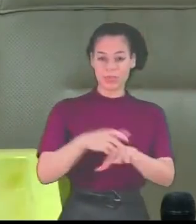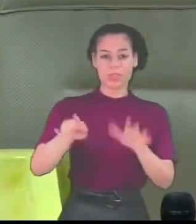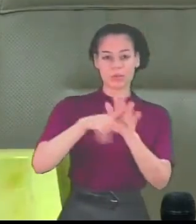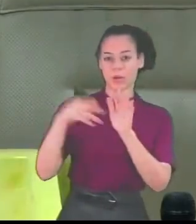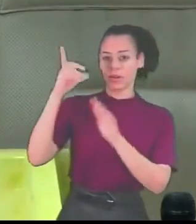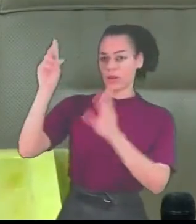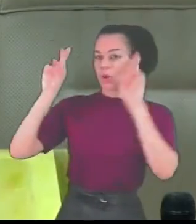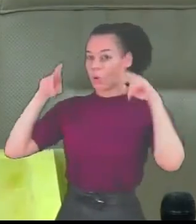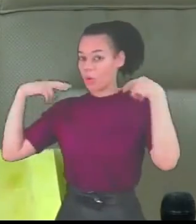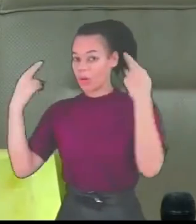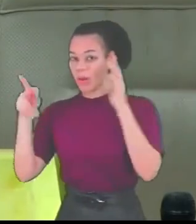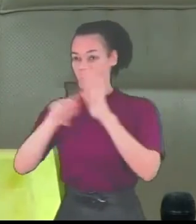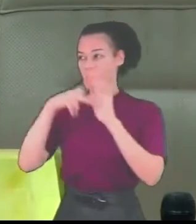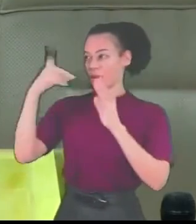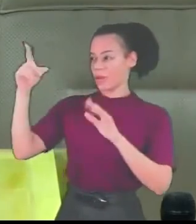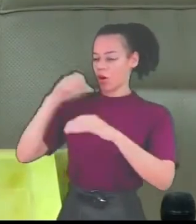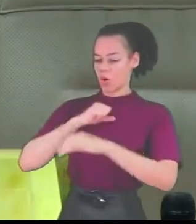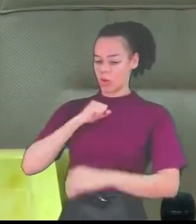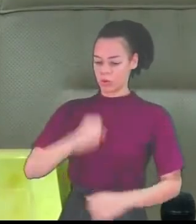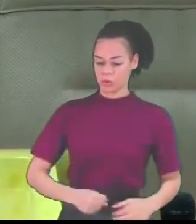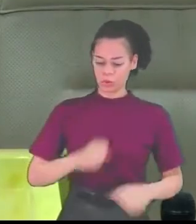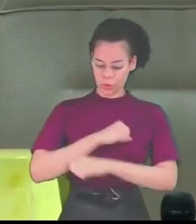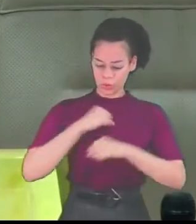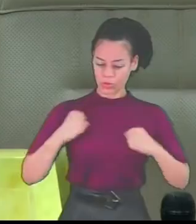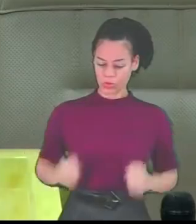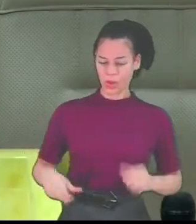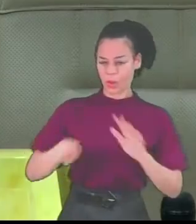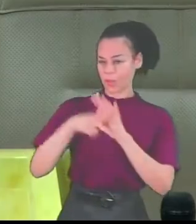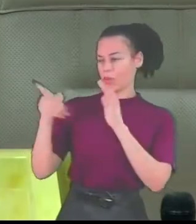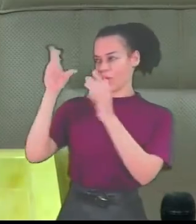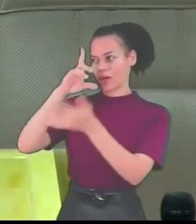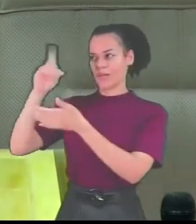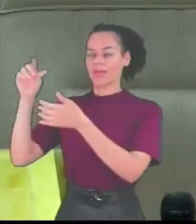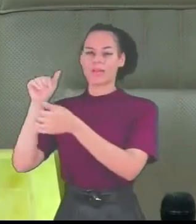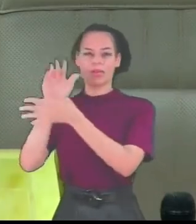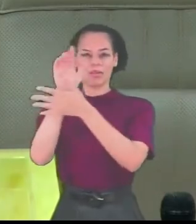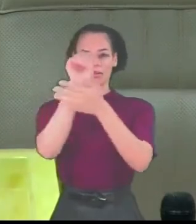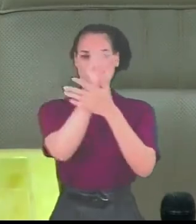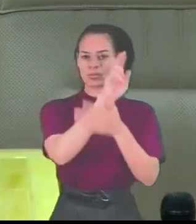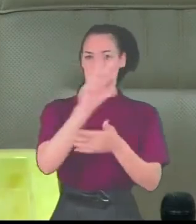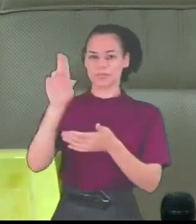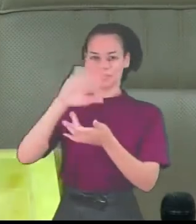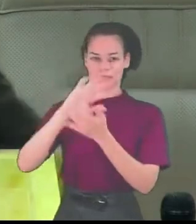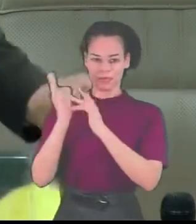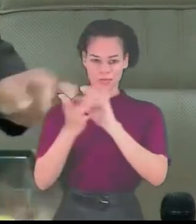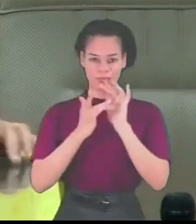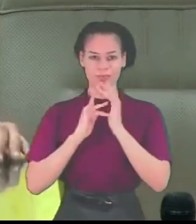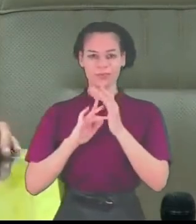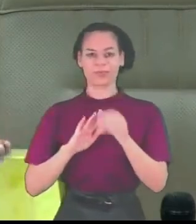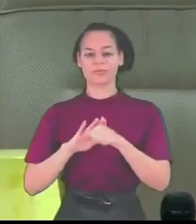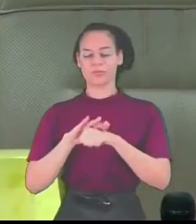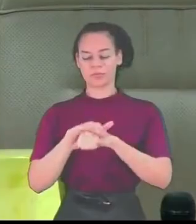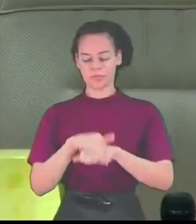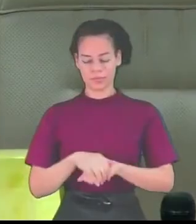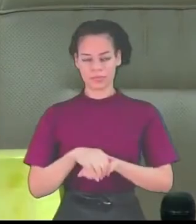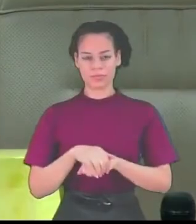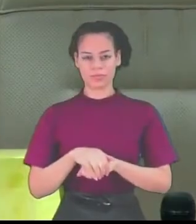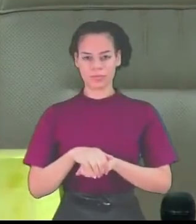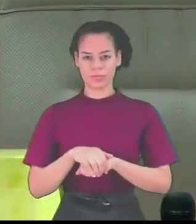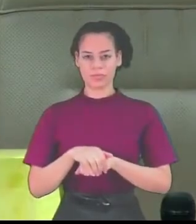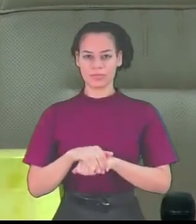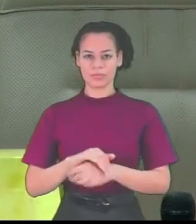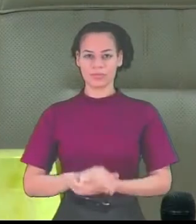sumo sacerdote que eles louvado seja o nome de Jesus nesta noite